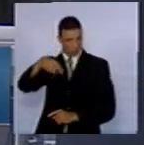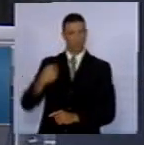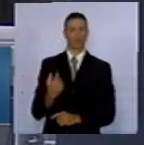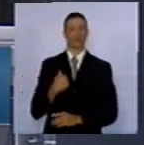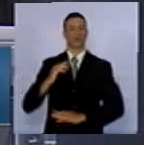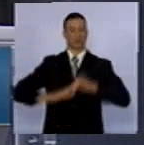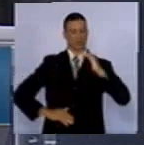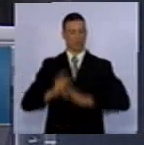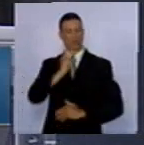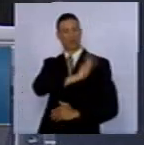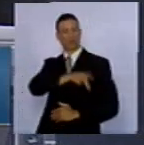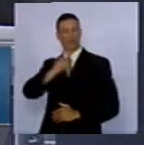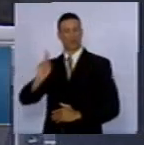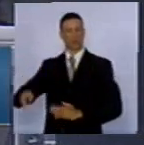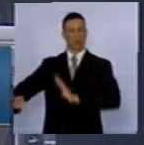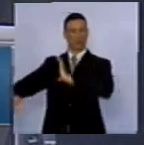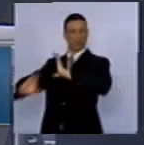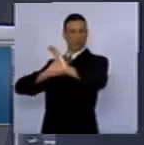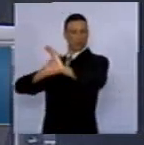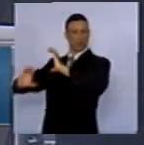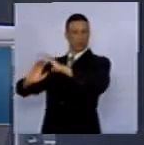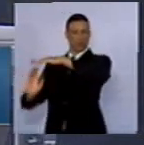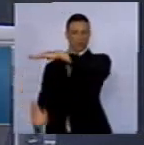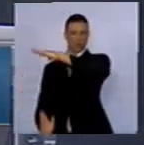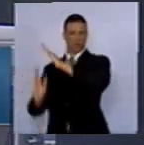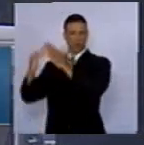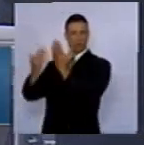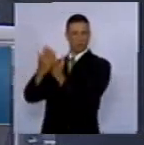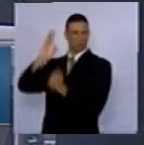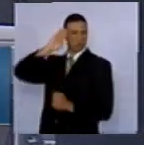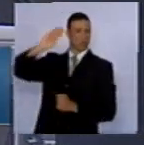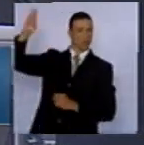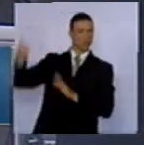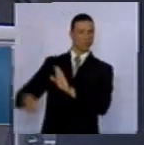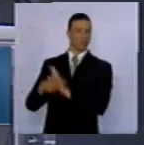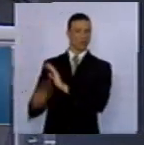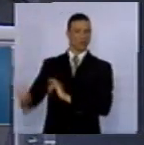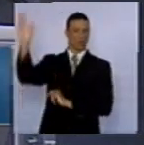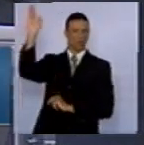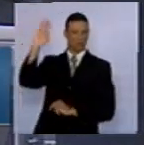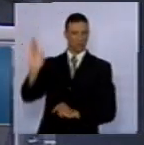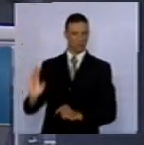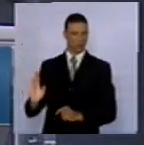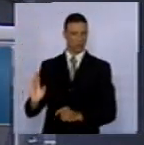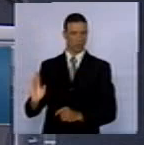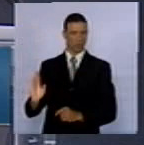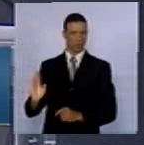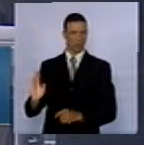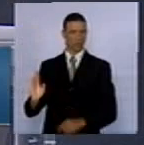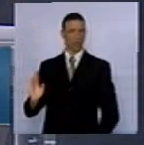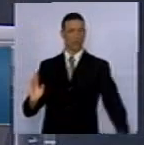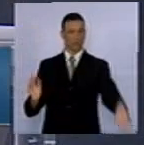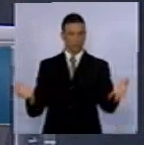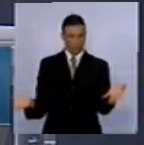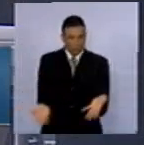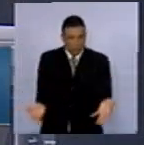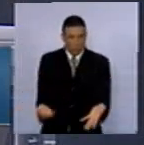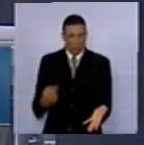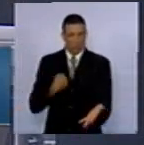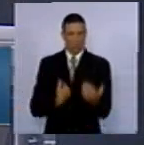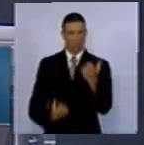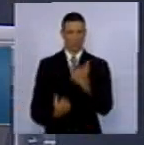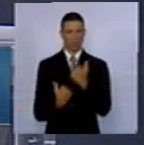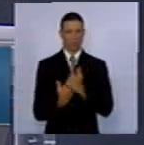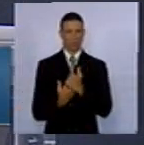da UFRJ uma das principais escolas desse país e nessas condições primeiro